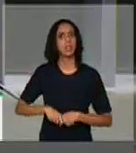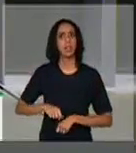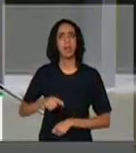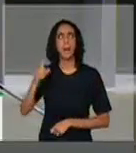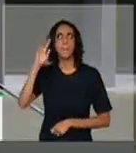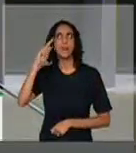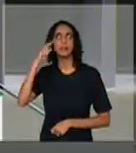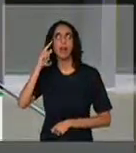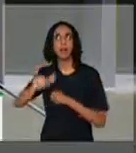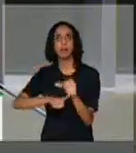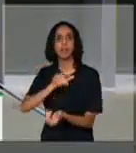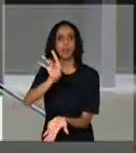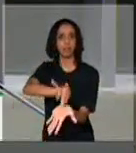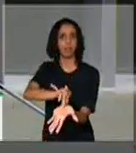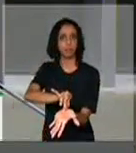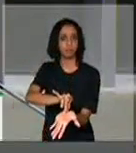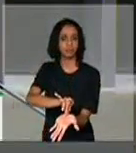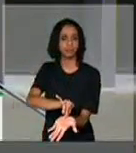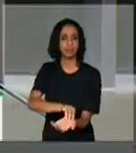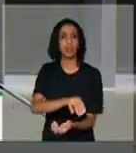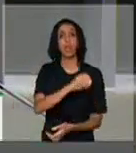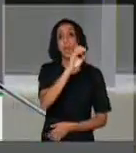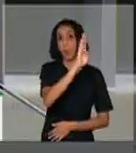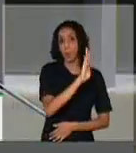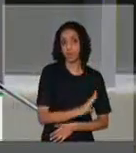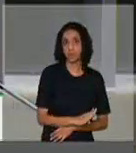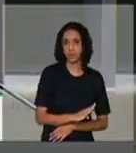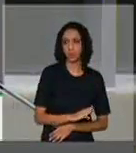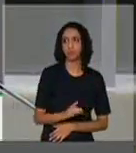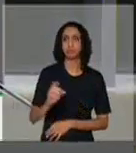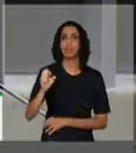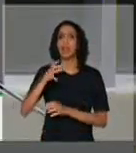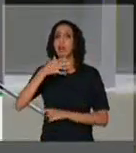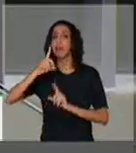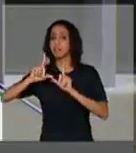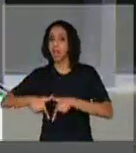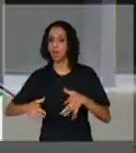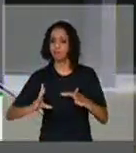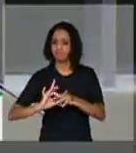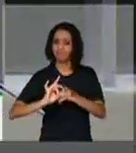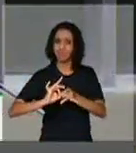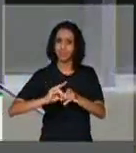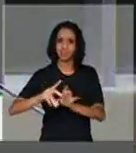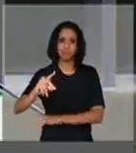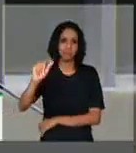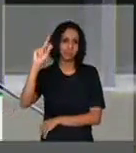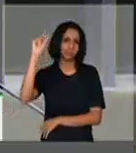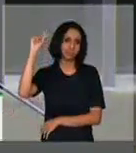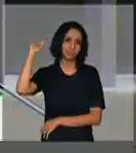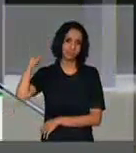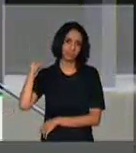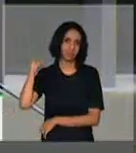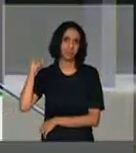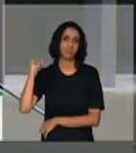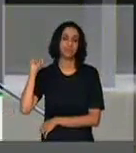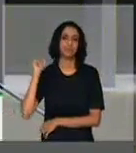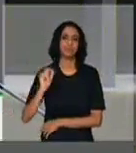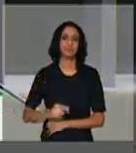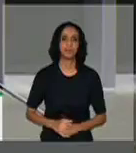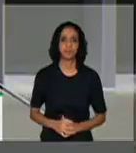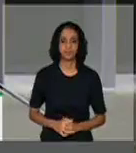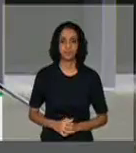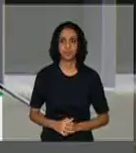realização. O Brasil tem com Israel laços tão antigos quanto nós mesmos brasileiros como